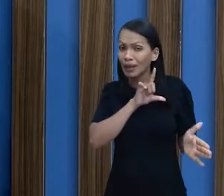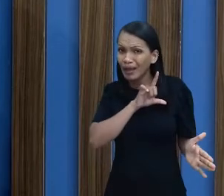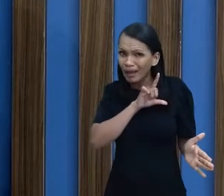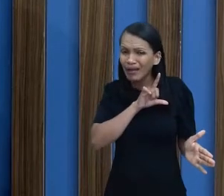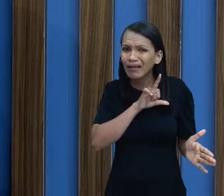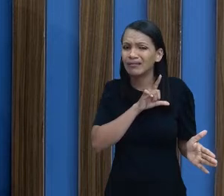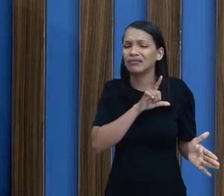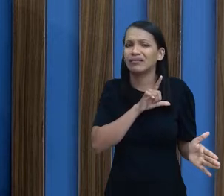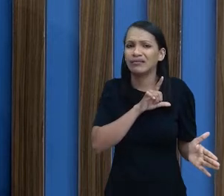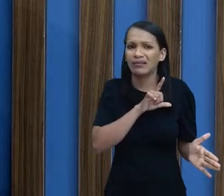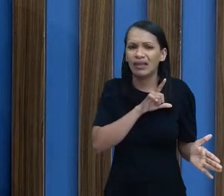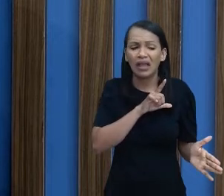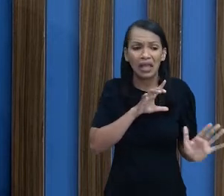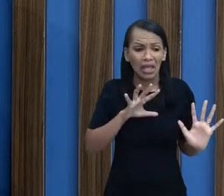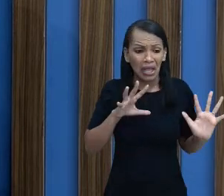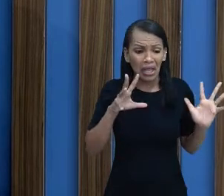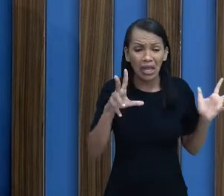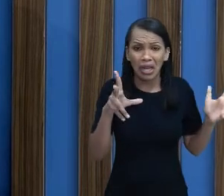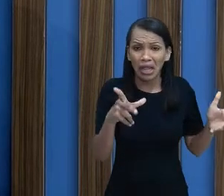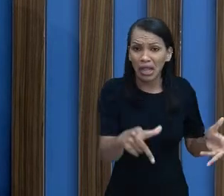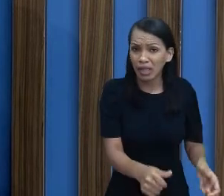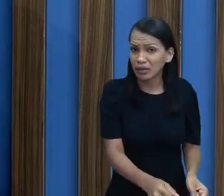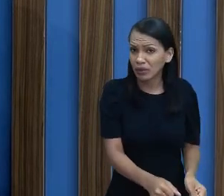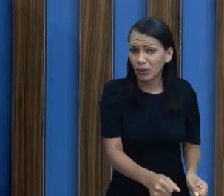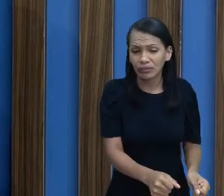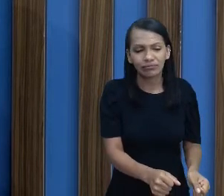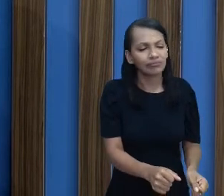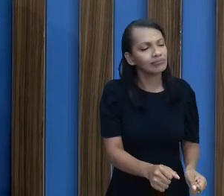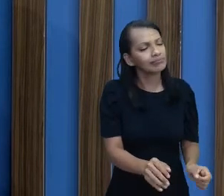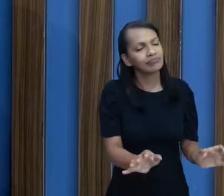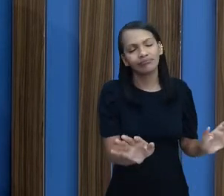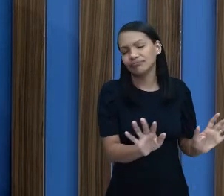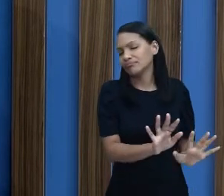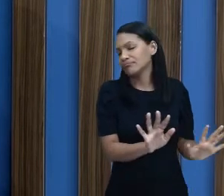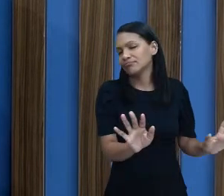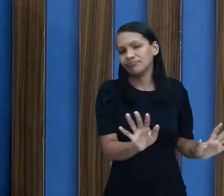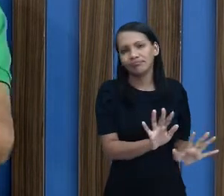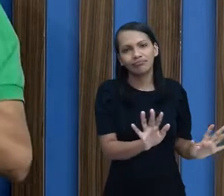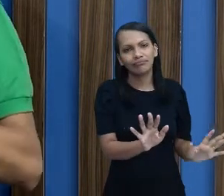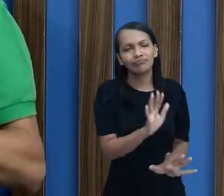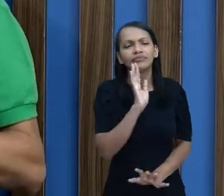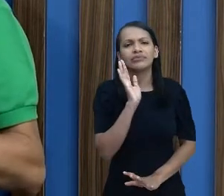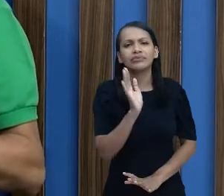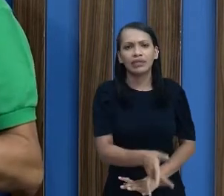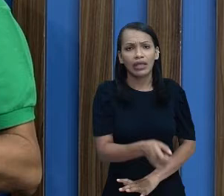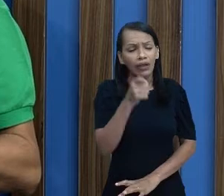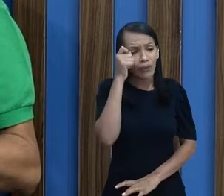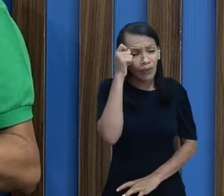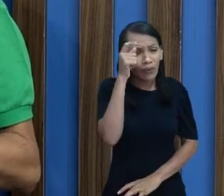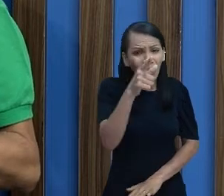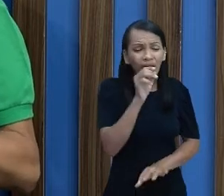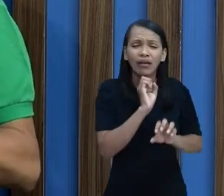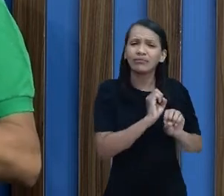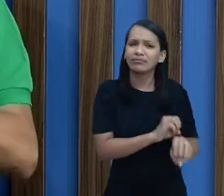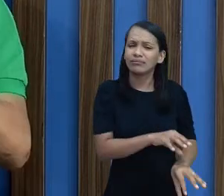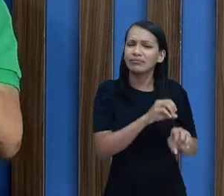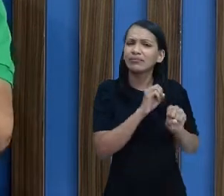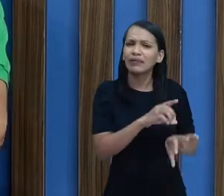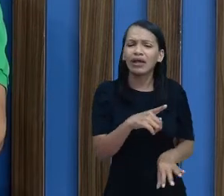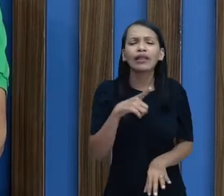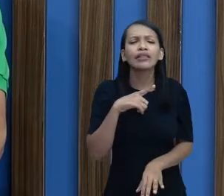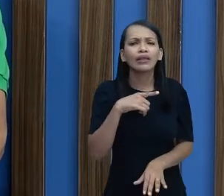era algo universal, né? Então, havia aí já uma ideia de que a educação ela tinha